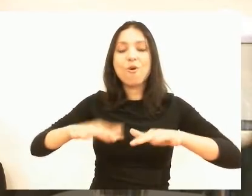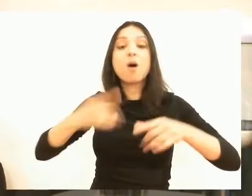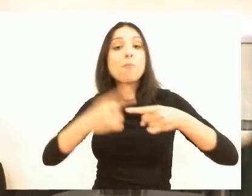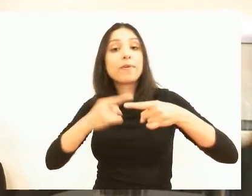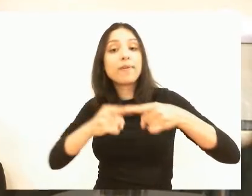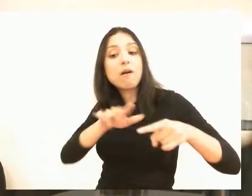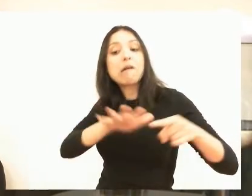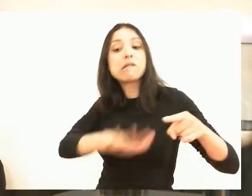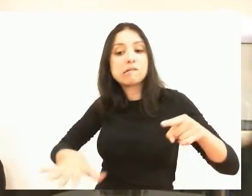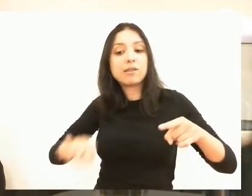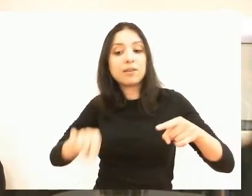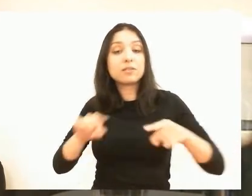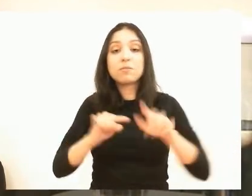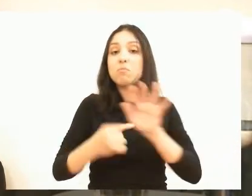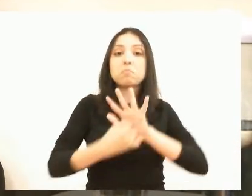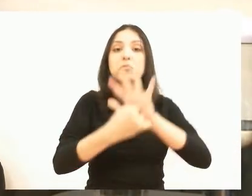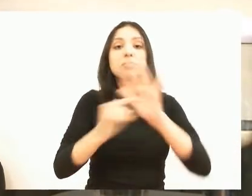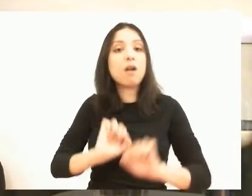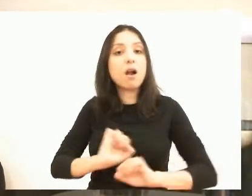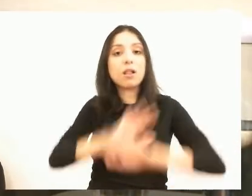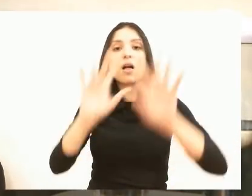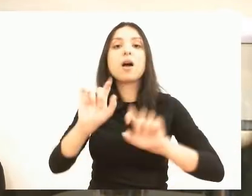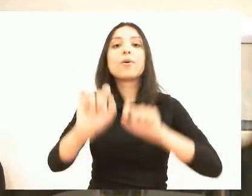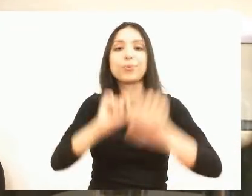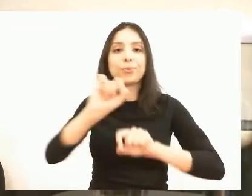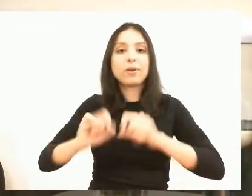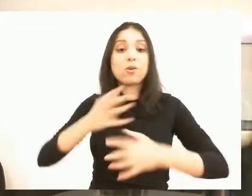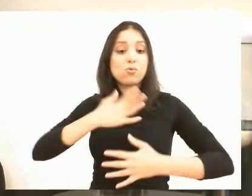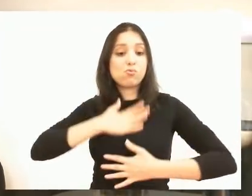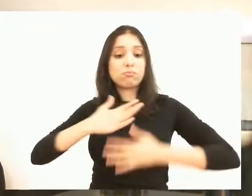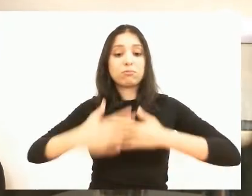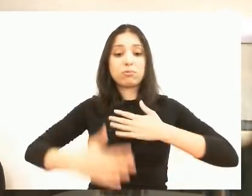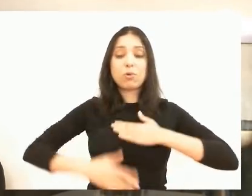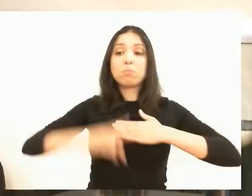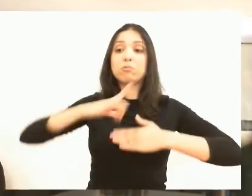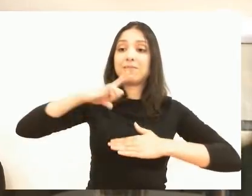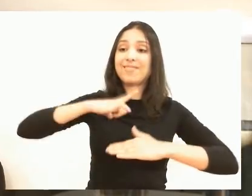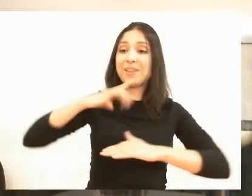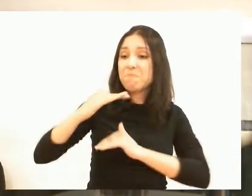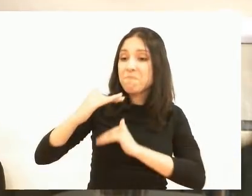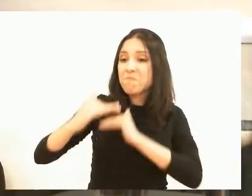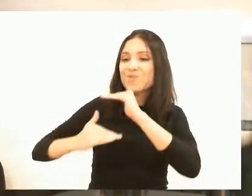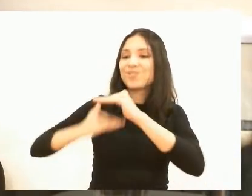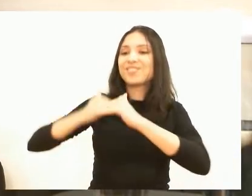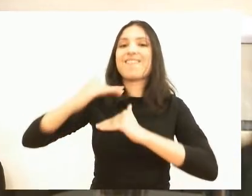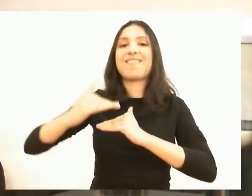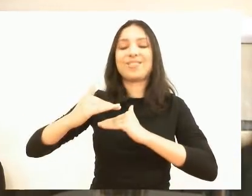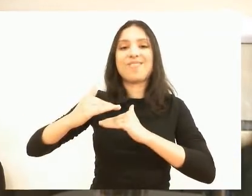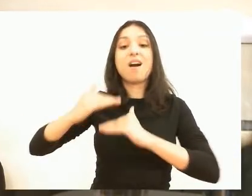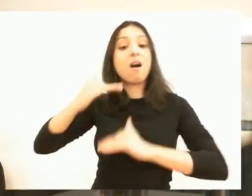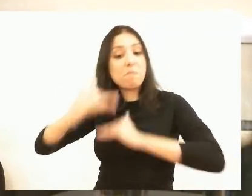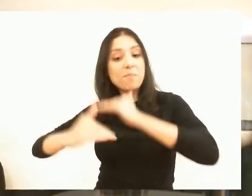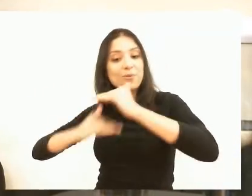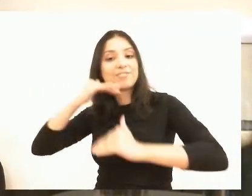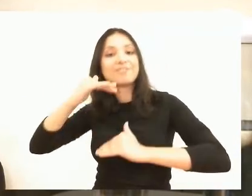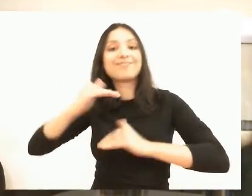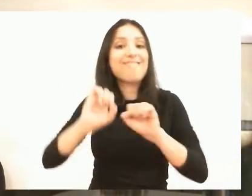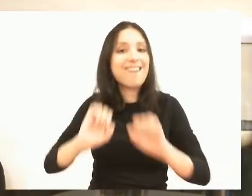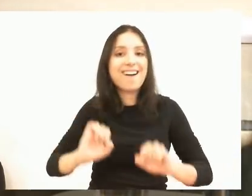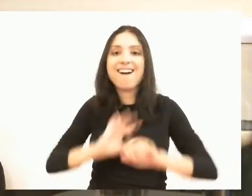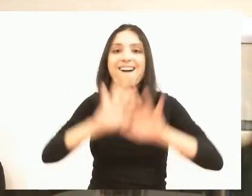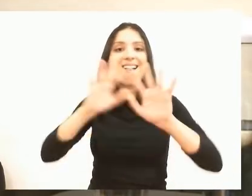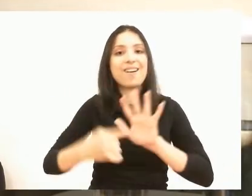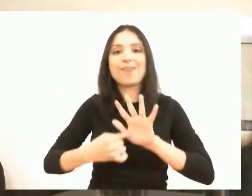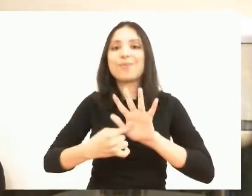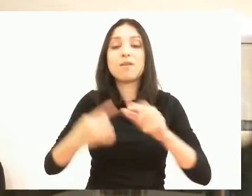evidente a o corpo em processo porque eu estou falando isso porque